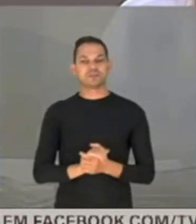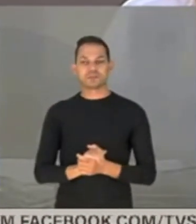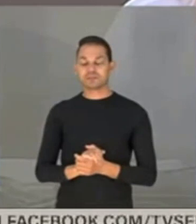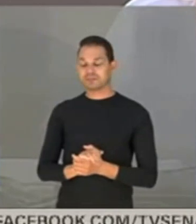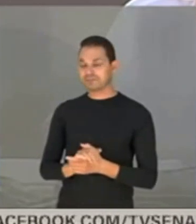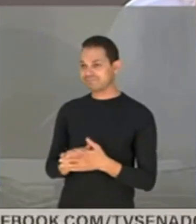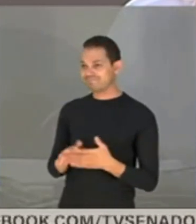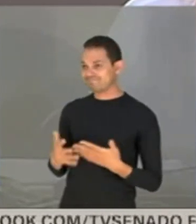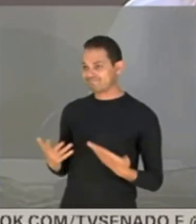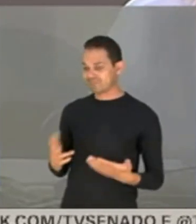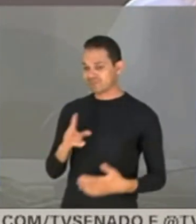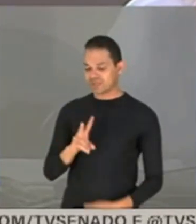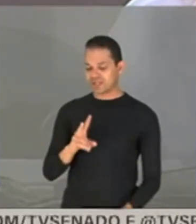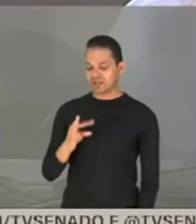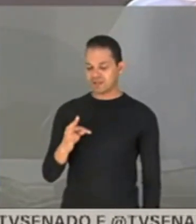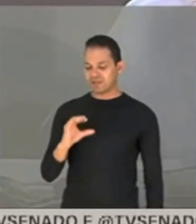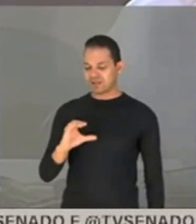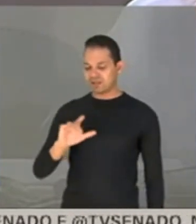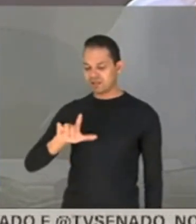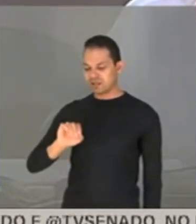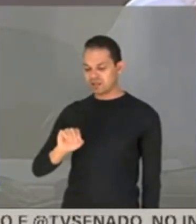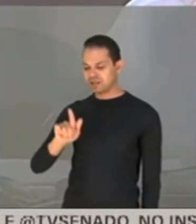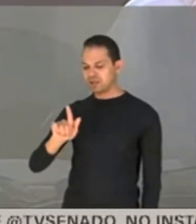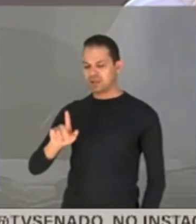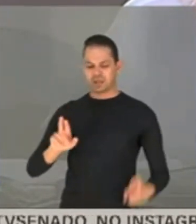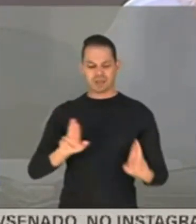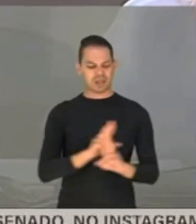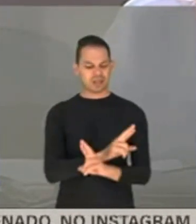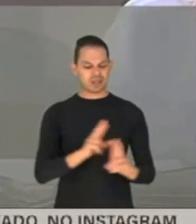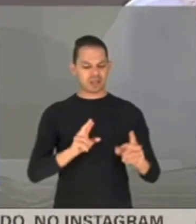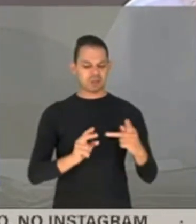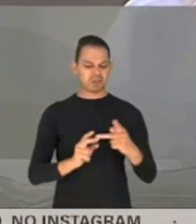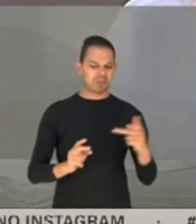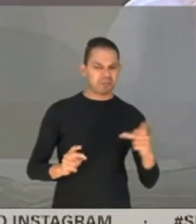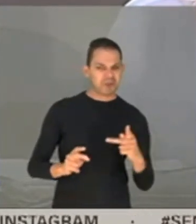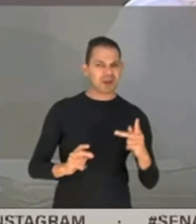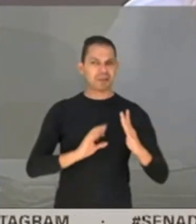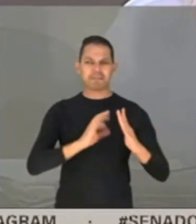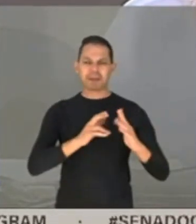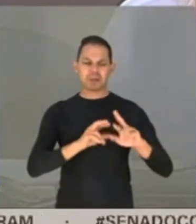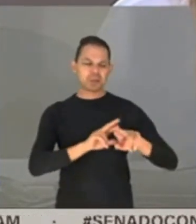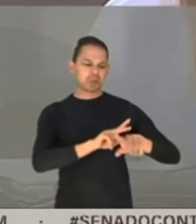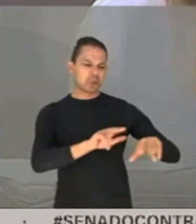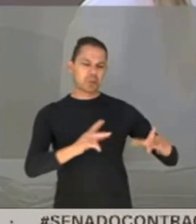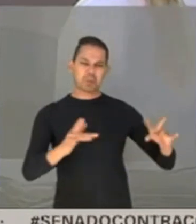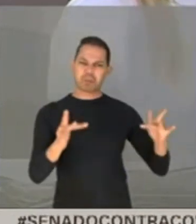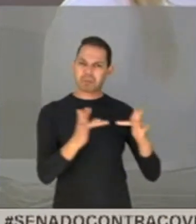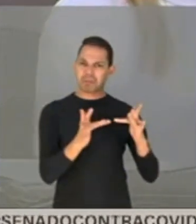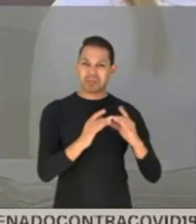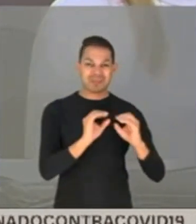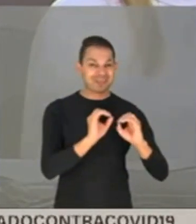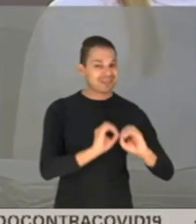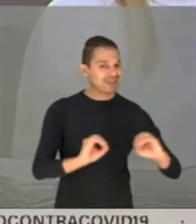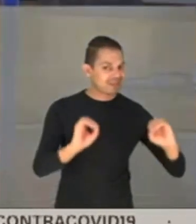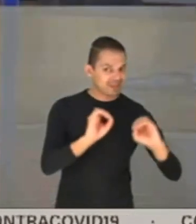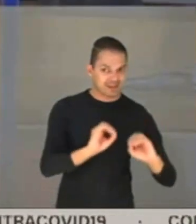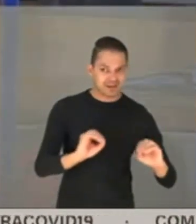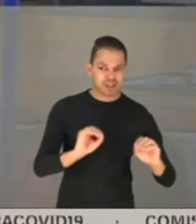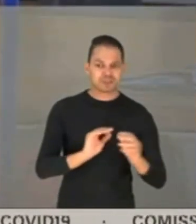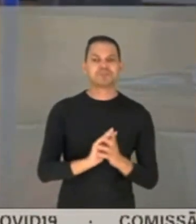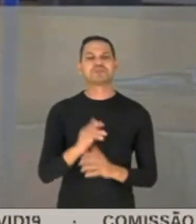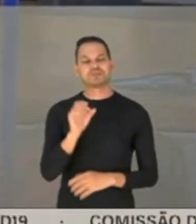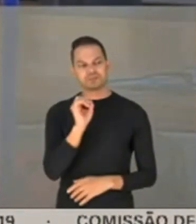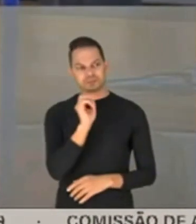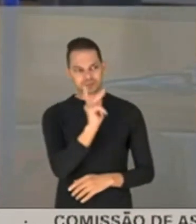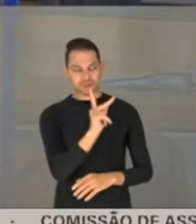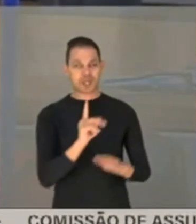Excelência, a VTC-Log não tem nenhuma relação com o PP ou com qualquer outro partido político. Tá, eu queria perguntar